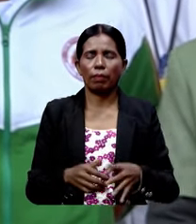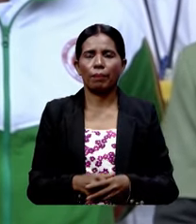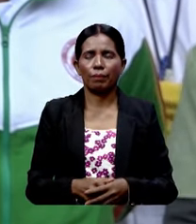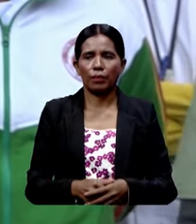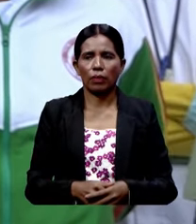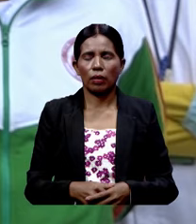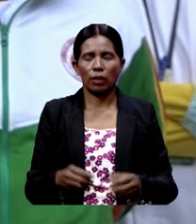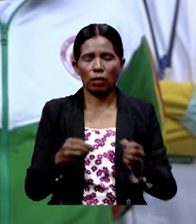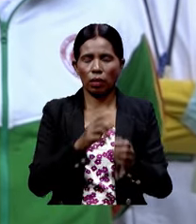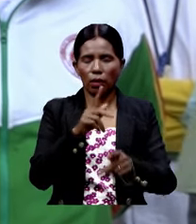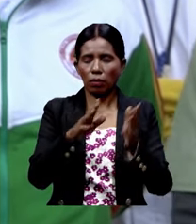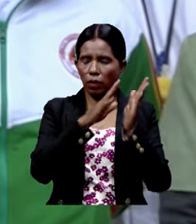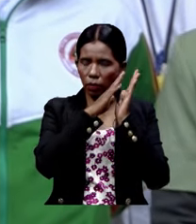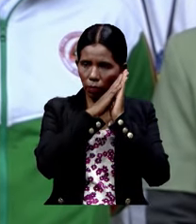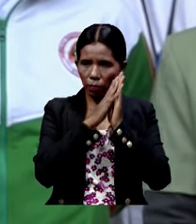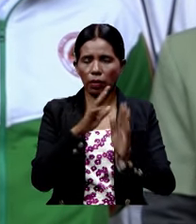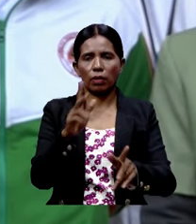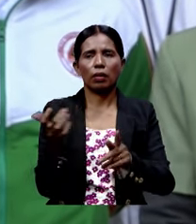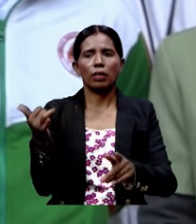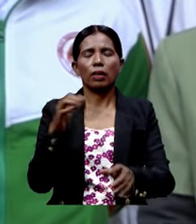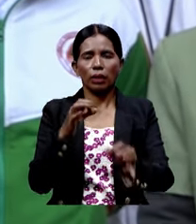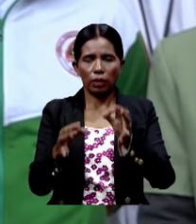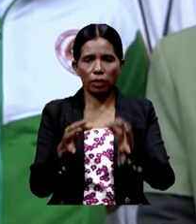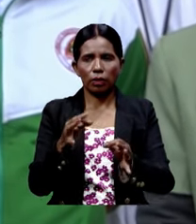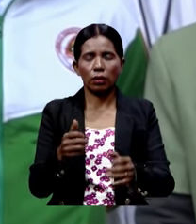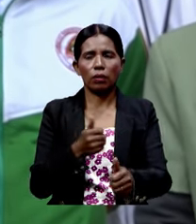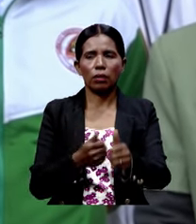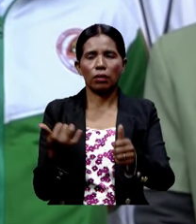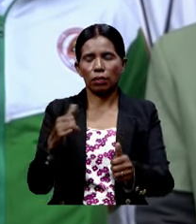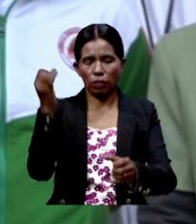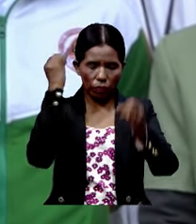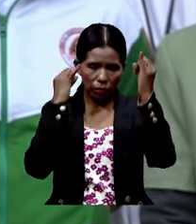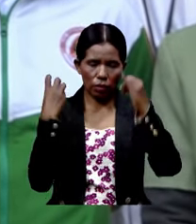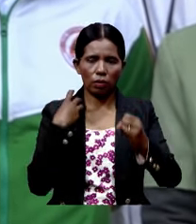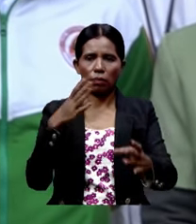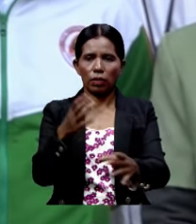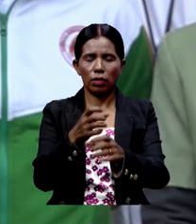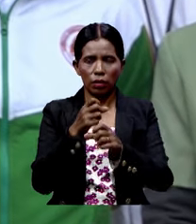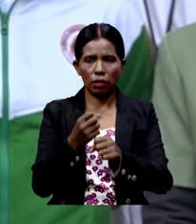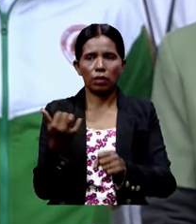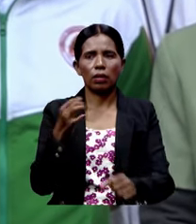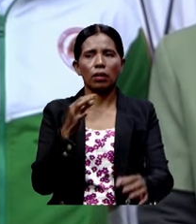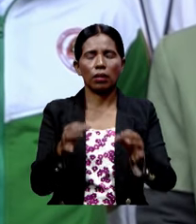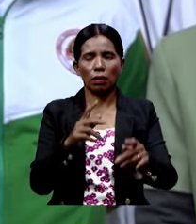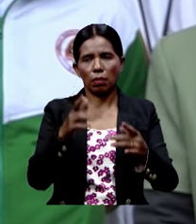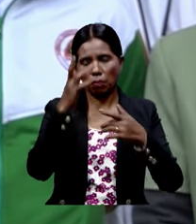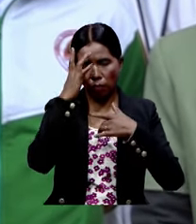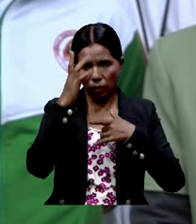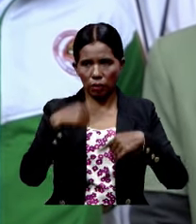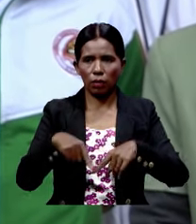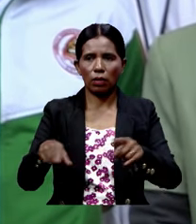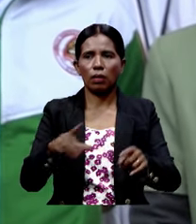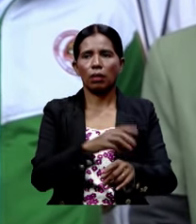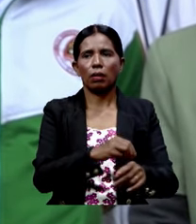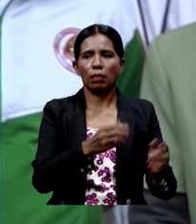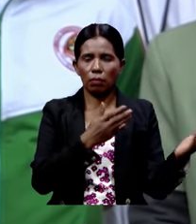kama paciente sirania nomos karik tuir serne informasi onde ba misim se paciente ne alta musketero ne